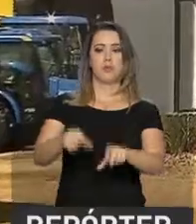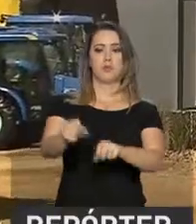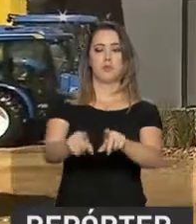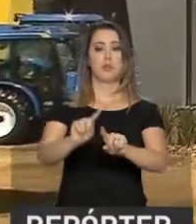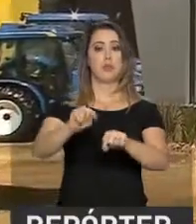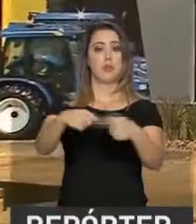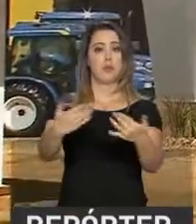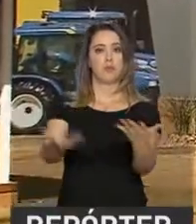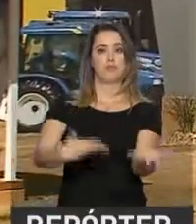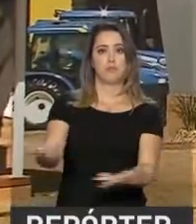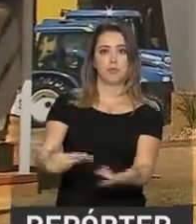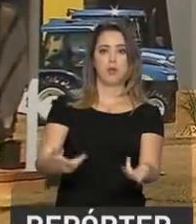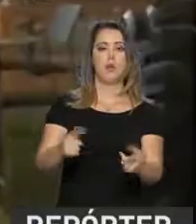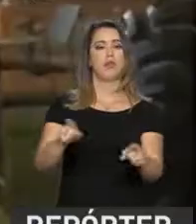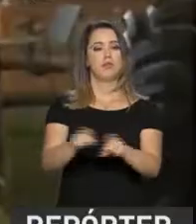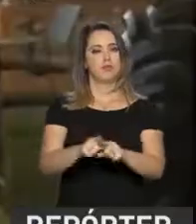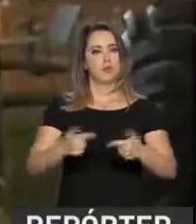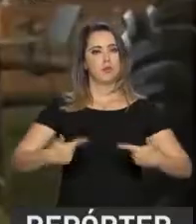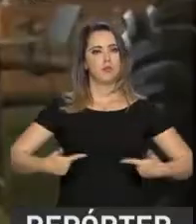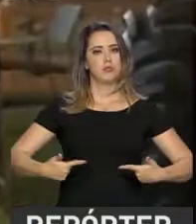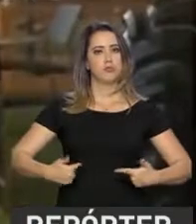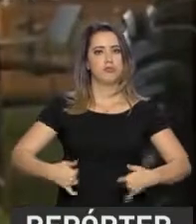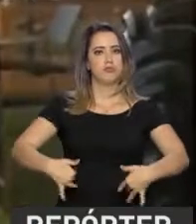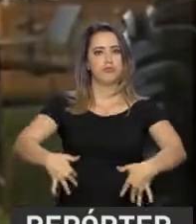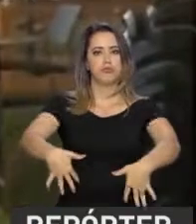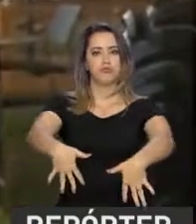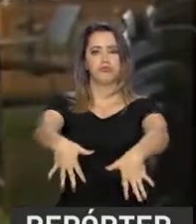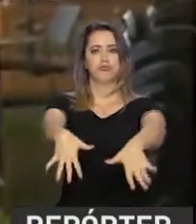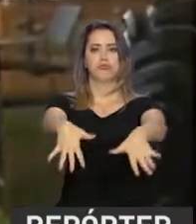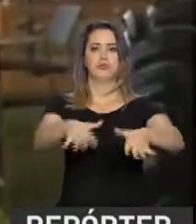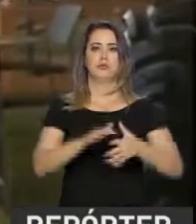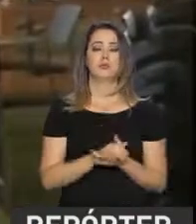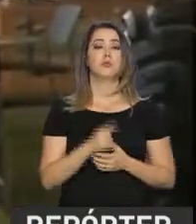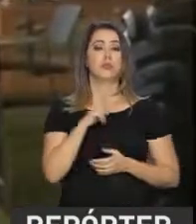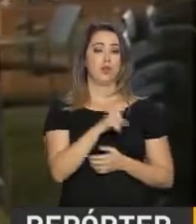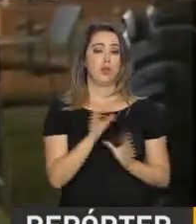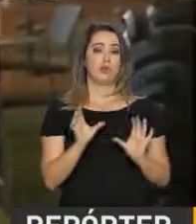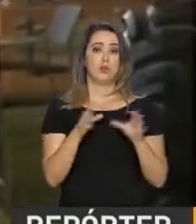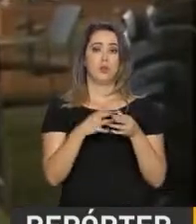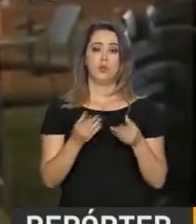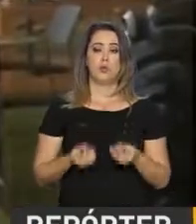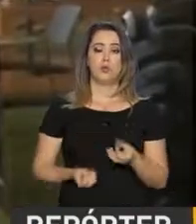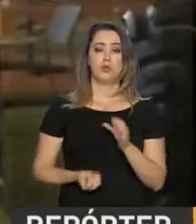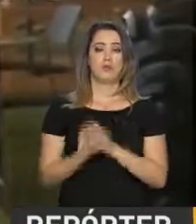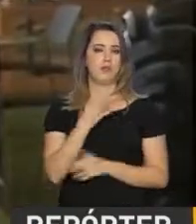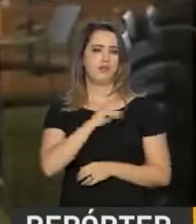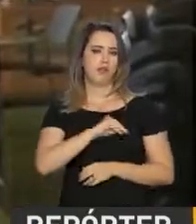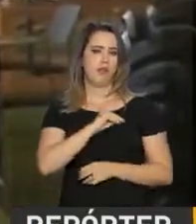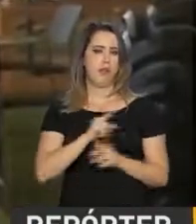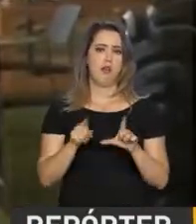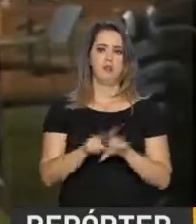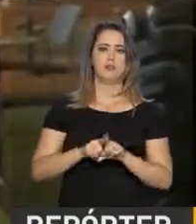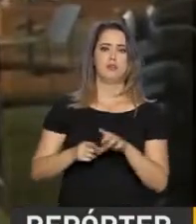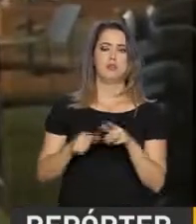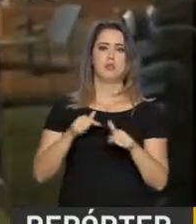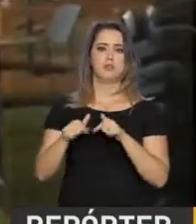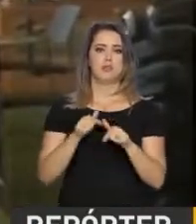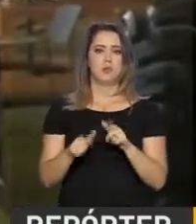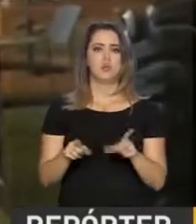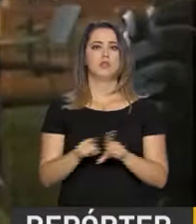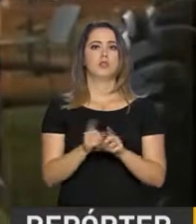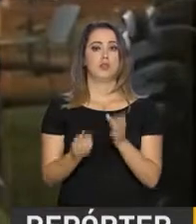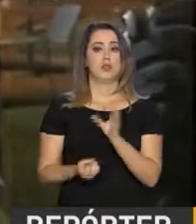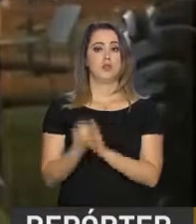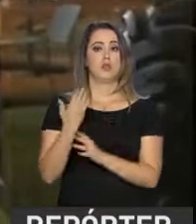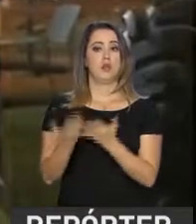e aplicação de defensivos. Esse setor gera renda, esse setor gera emprego, esse setor gera superávit na